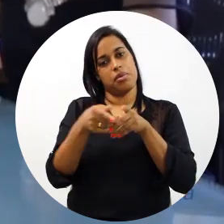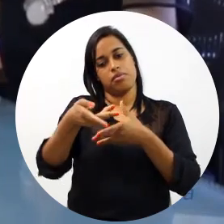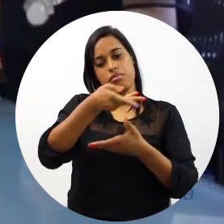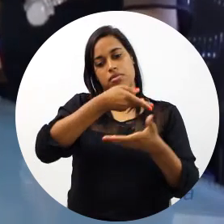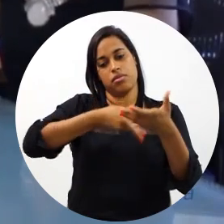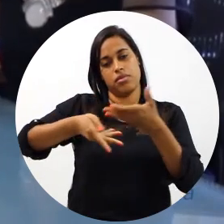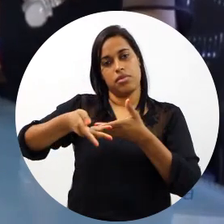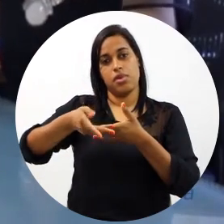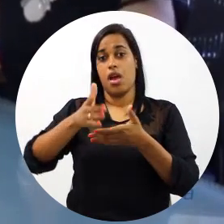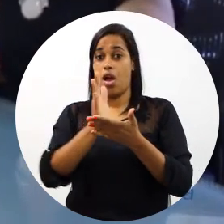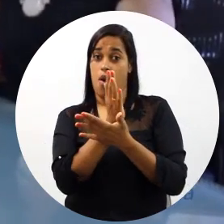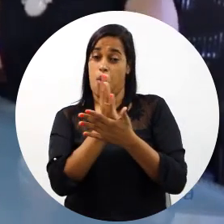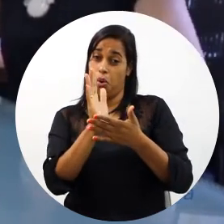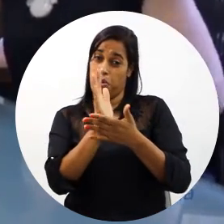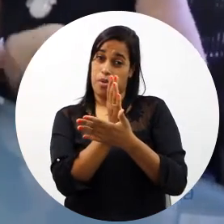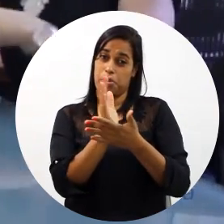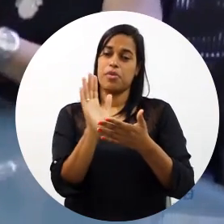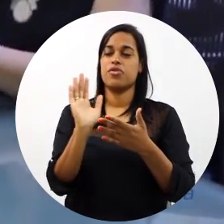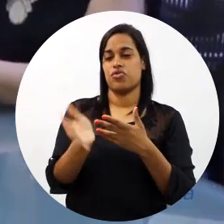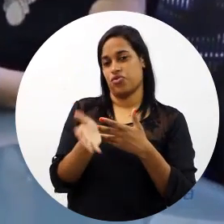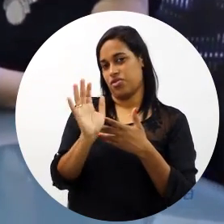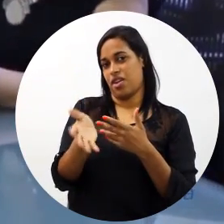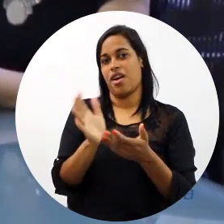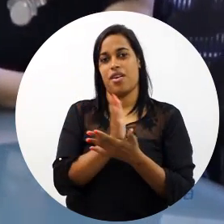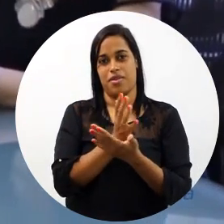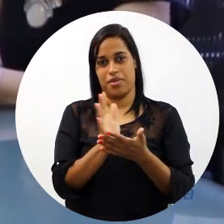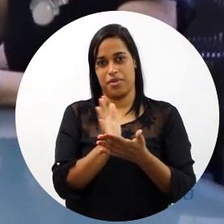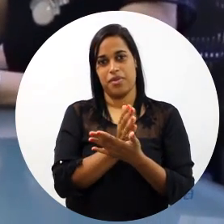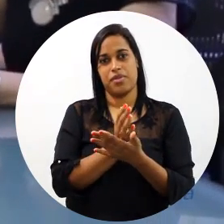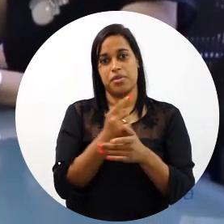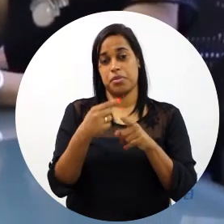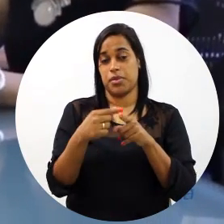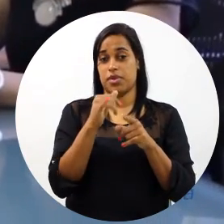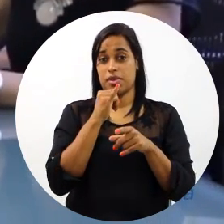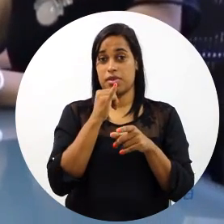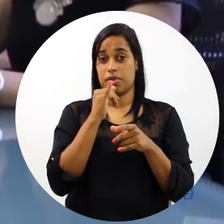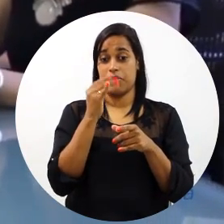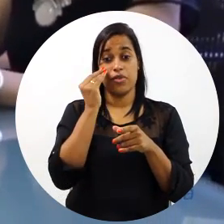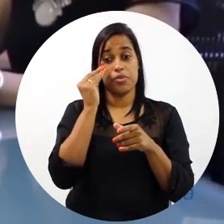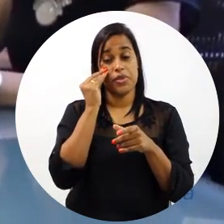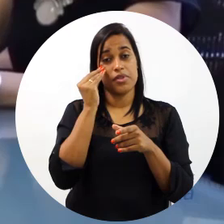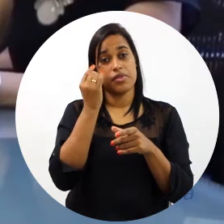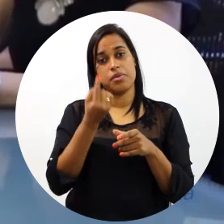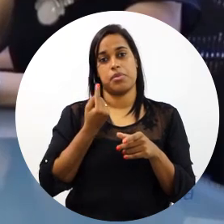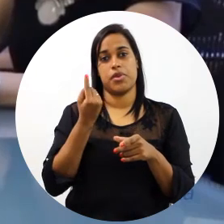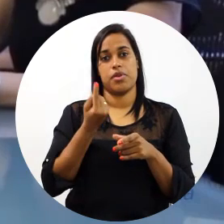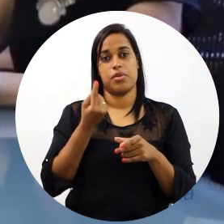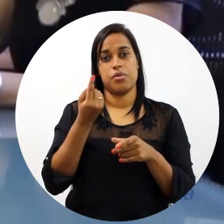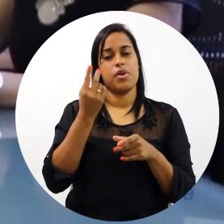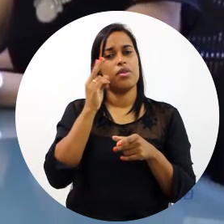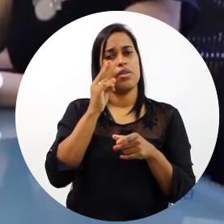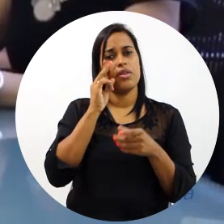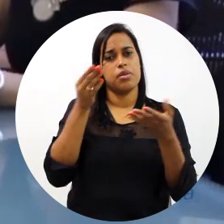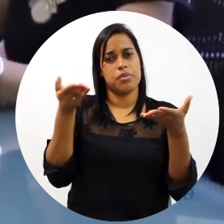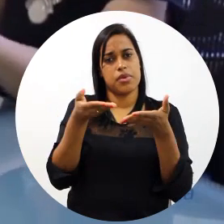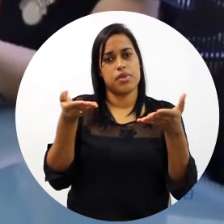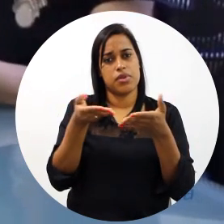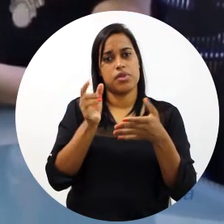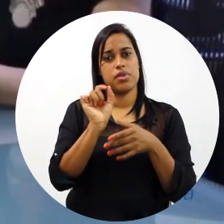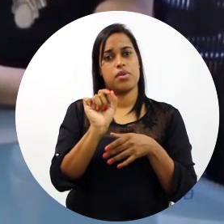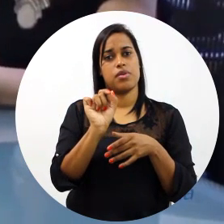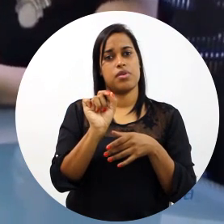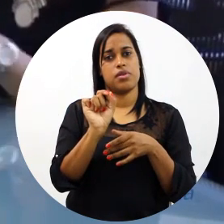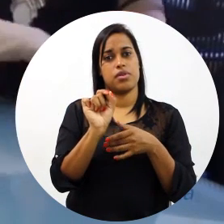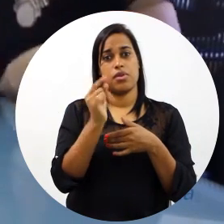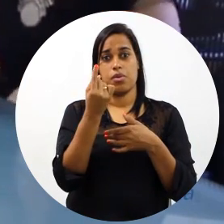processo? Algumas vezes, algumas vezes. Para uma especificamente que eu me recordo agora, é exatamente